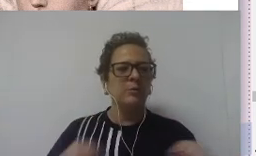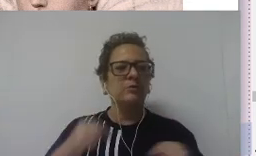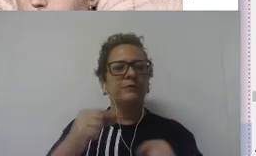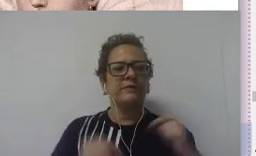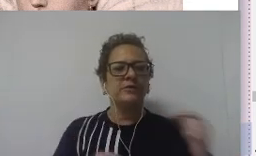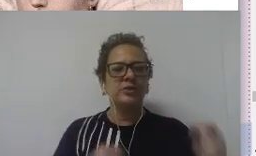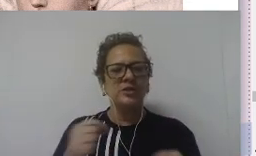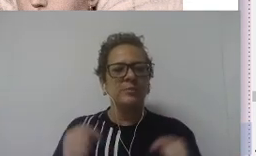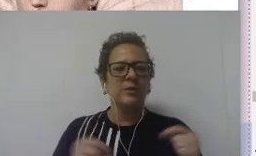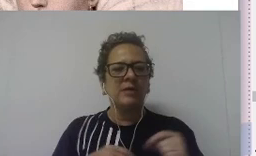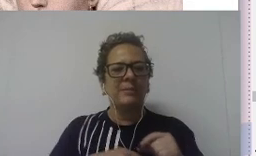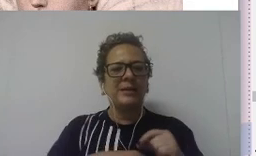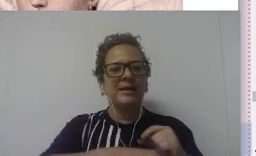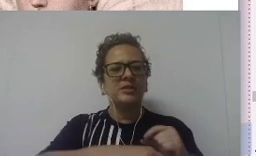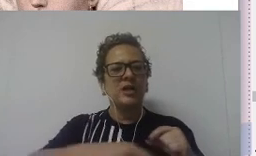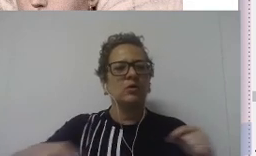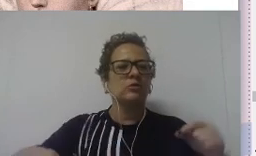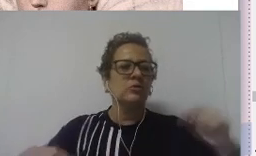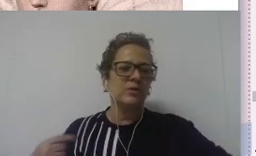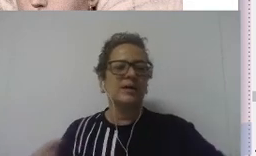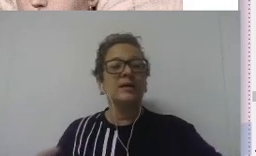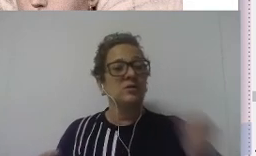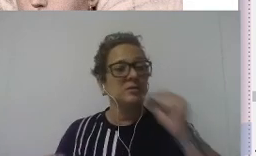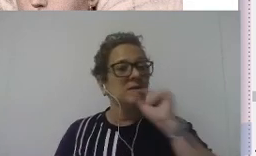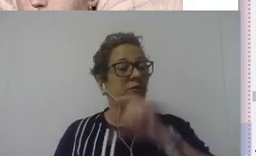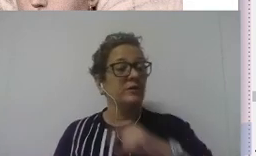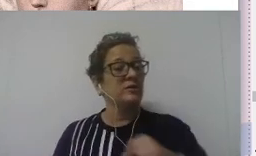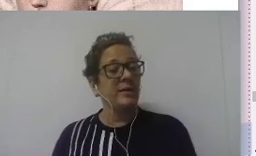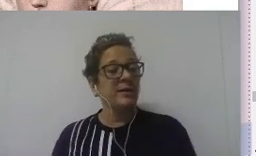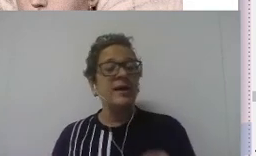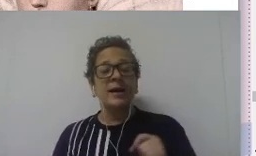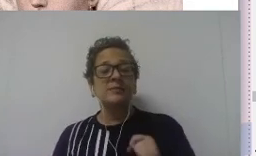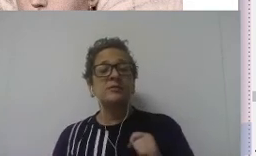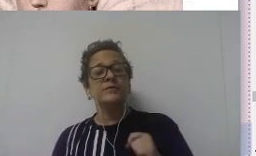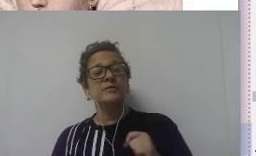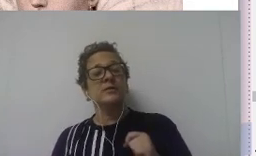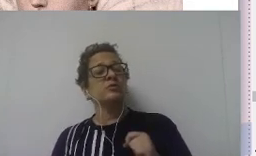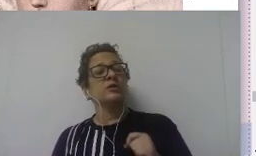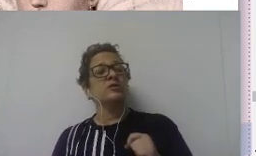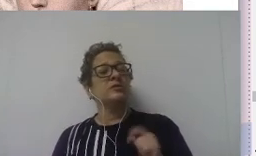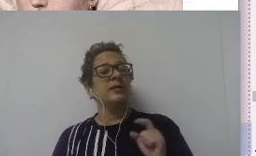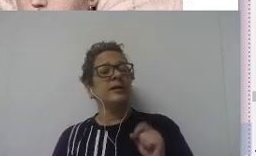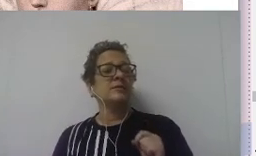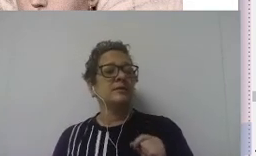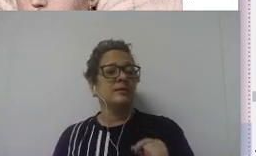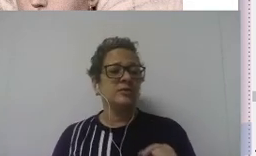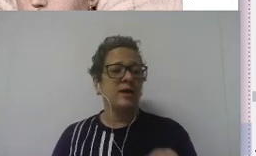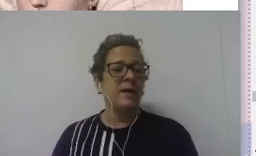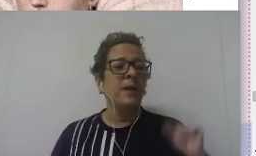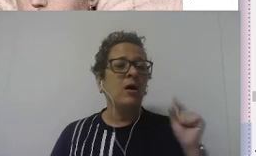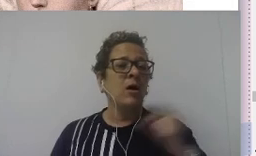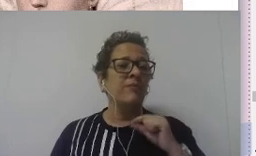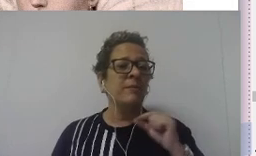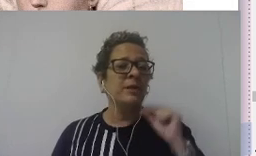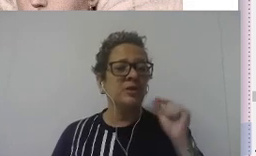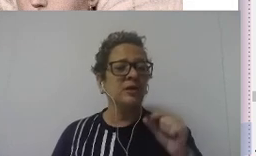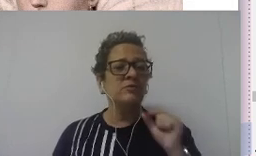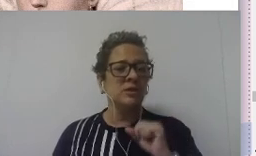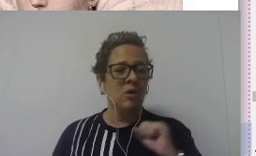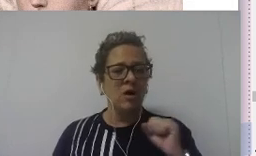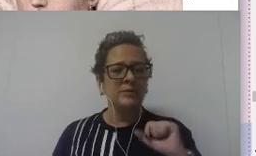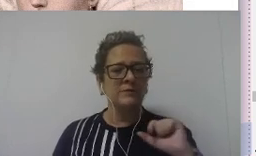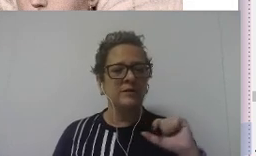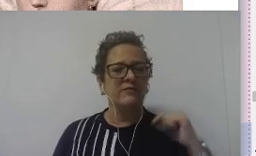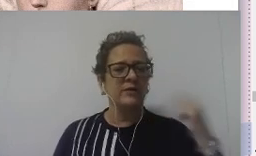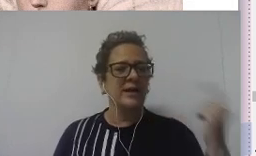e o público ficava distribuído na plateia de acordo com sua classe social. Veja bem essa divisão, gente, interessante, tá? Obviamente, ricos